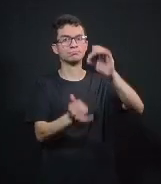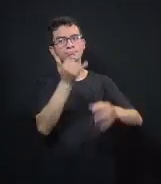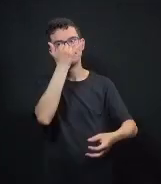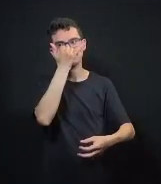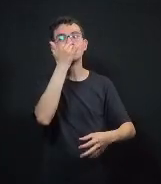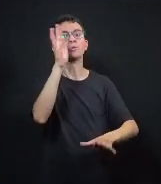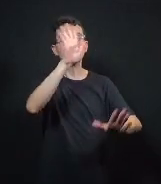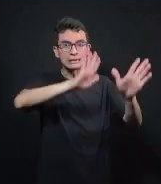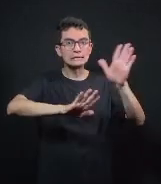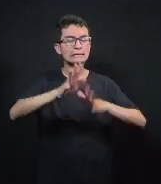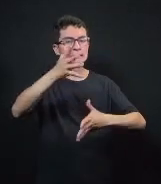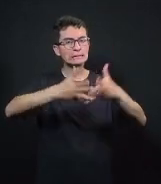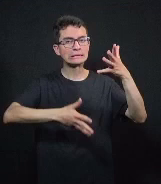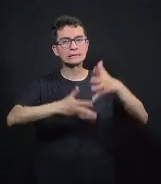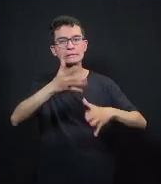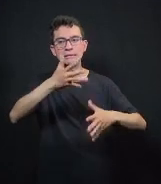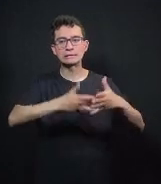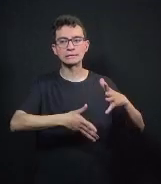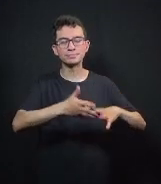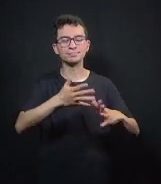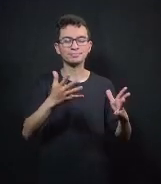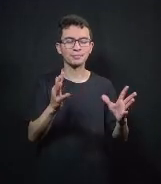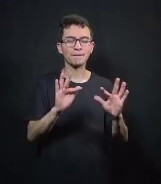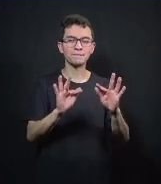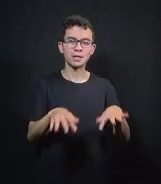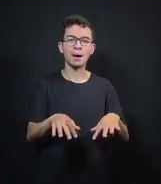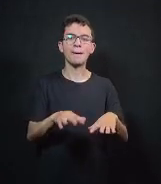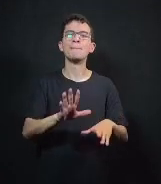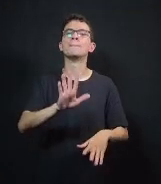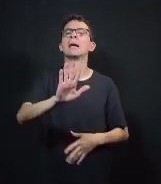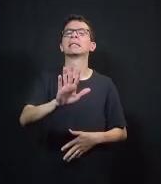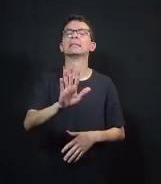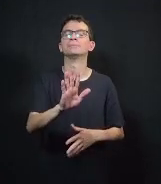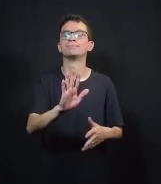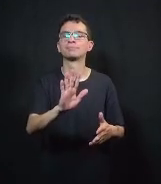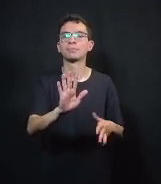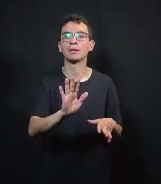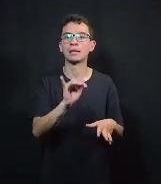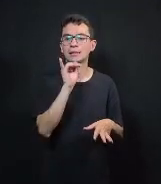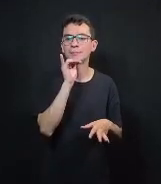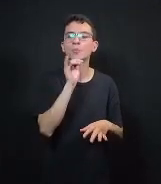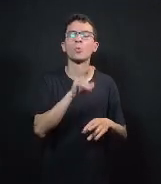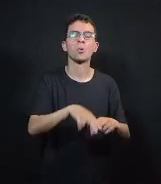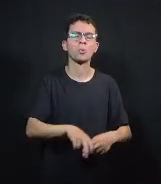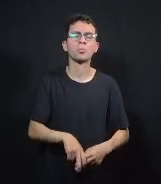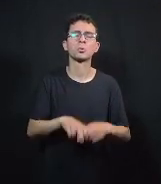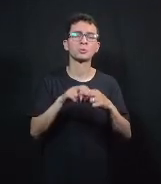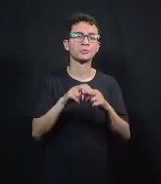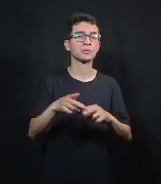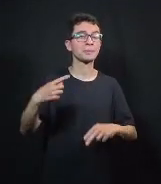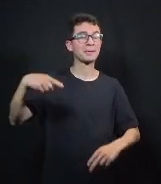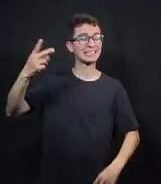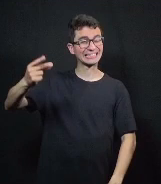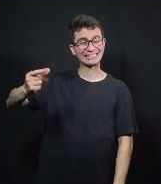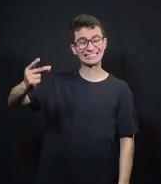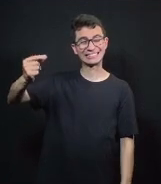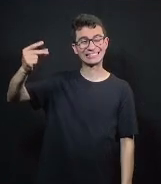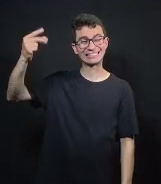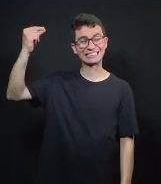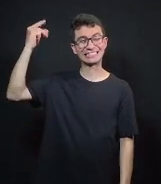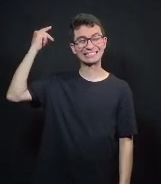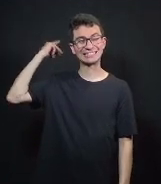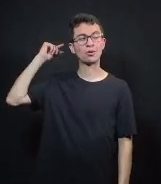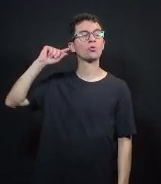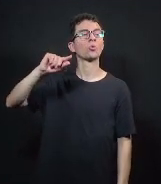coisa um pouco clickbait ali no final, mas isso tem uma razão de ser lá nos primórdios da comunicação,